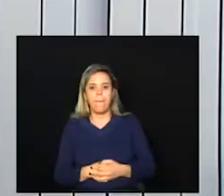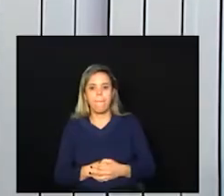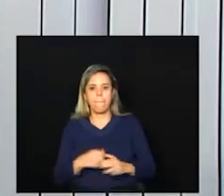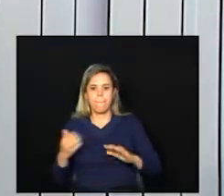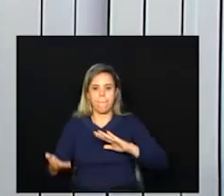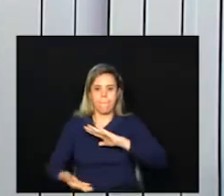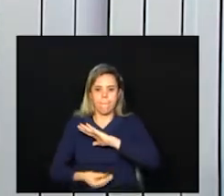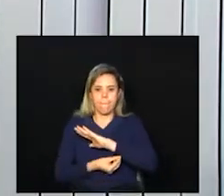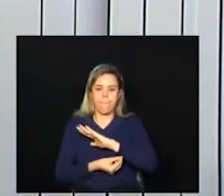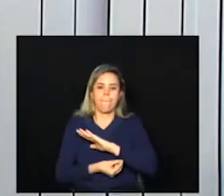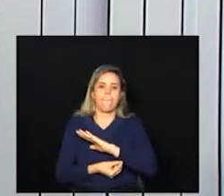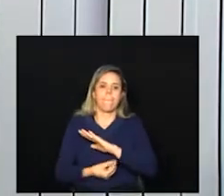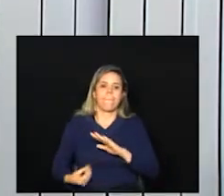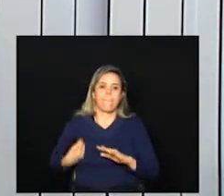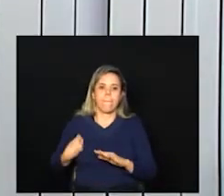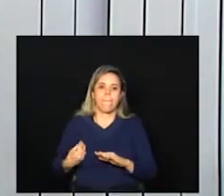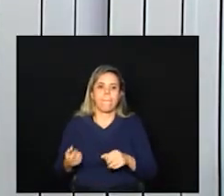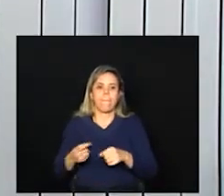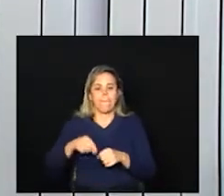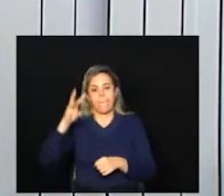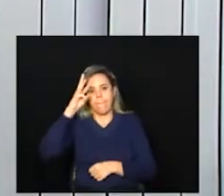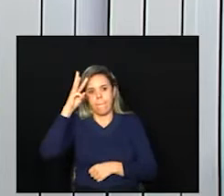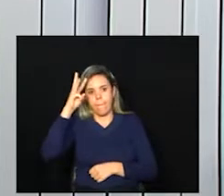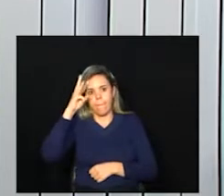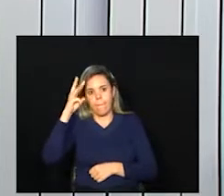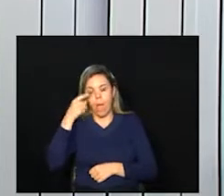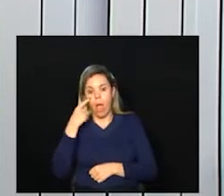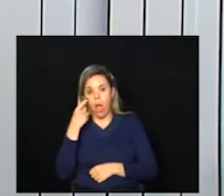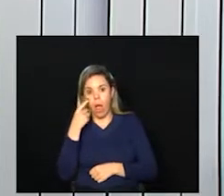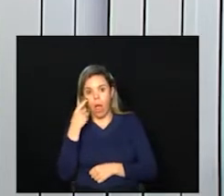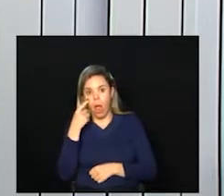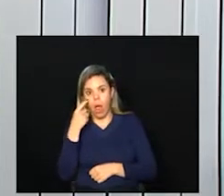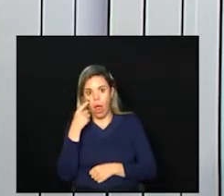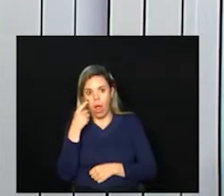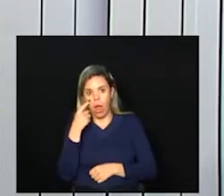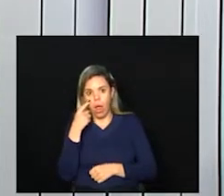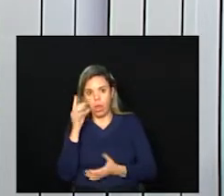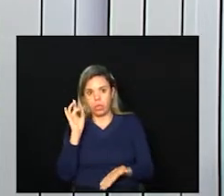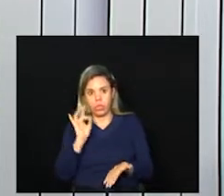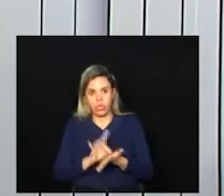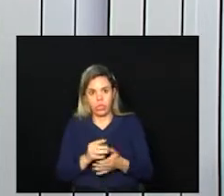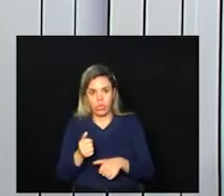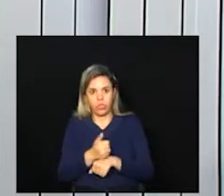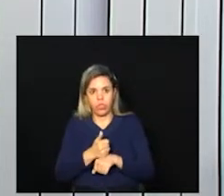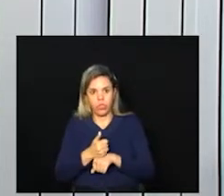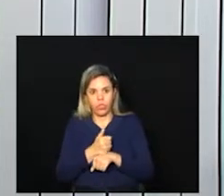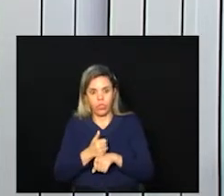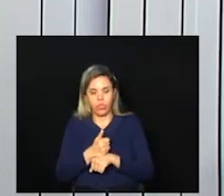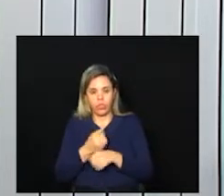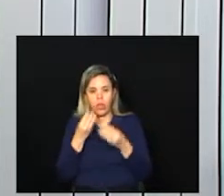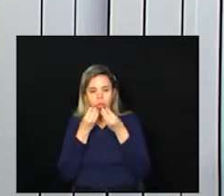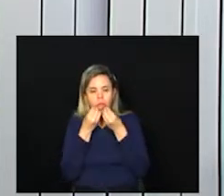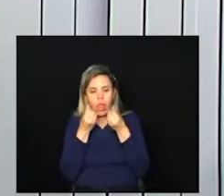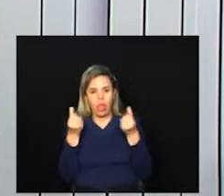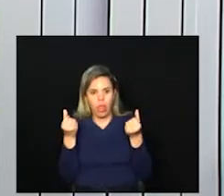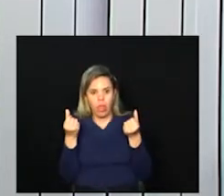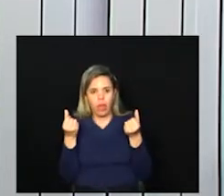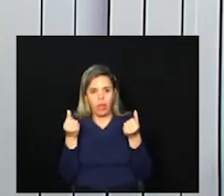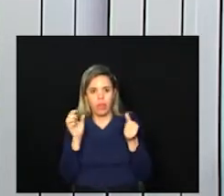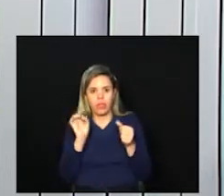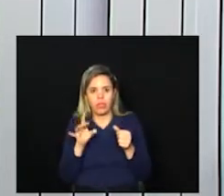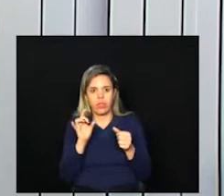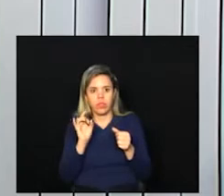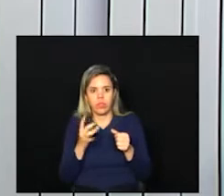Câmara Total de volta ao vivo nesta terça-feira e olha só, da eficiência ao sabor. Estas são